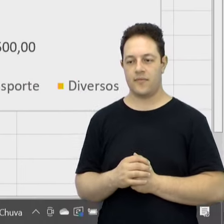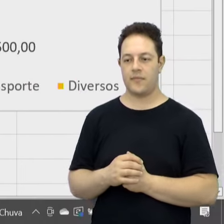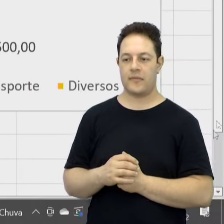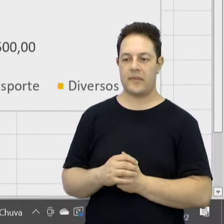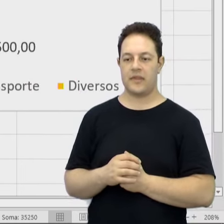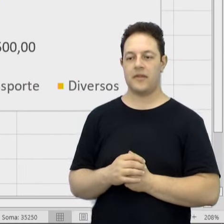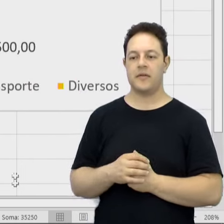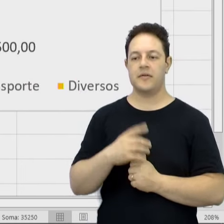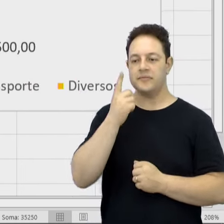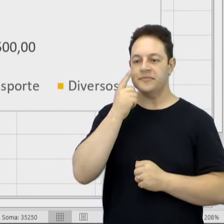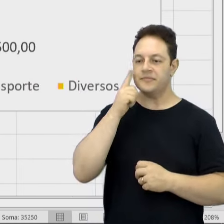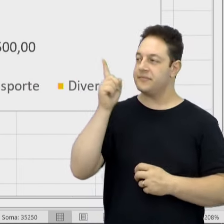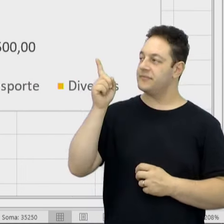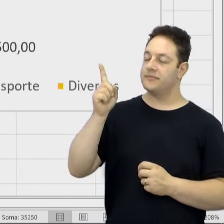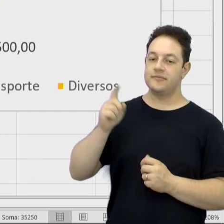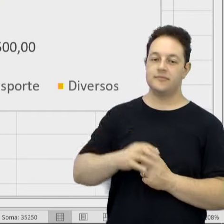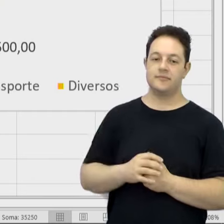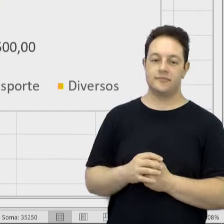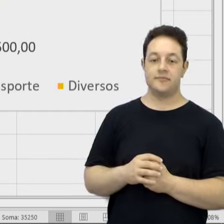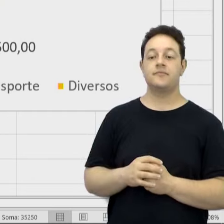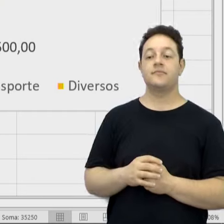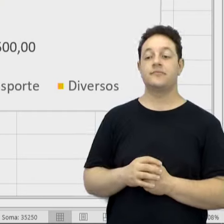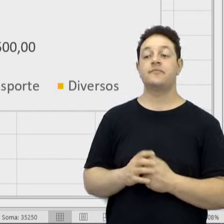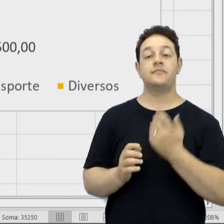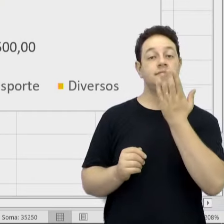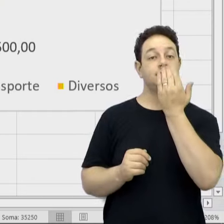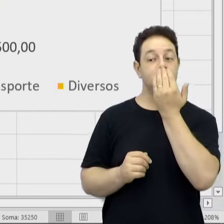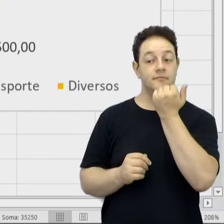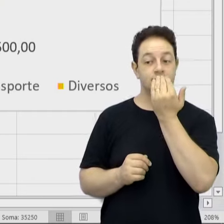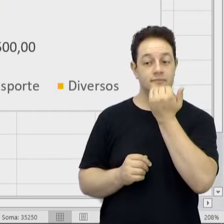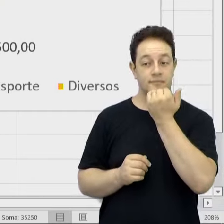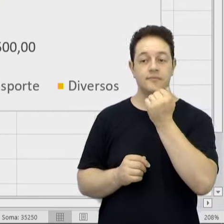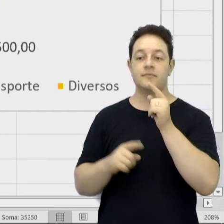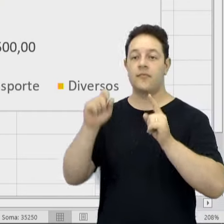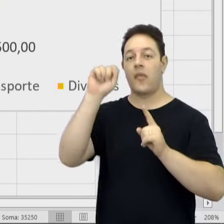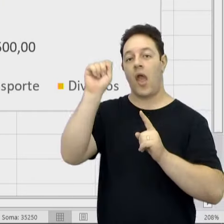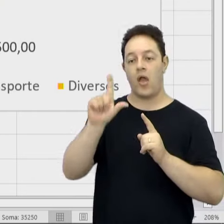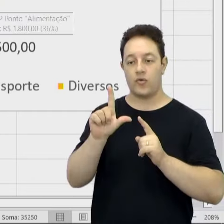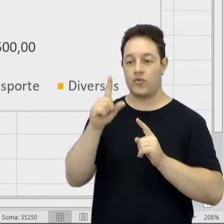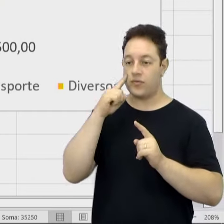Então eu tenho aí o alimentação, tá indicado em azul,